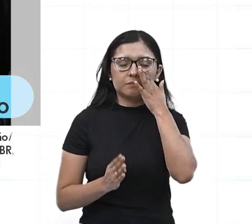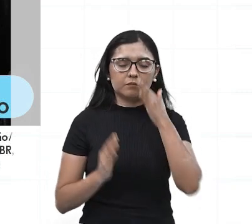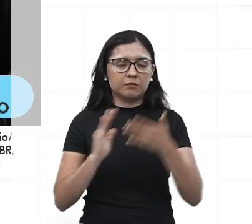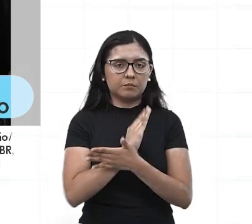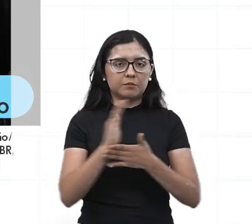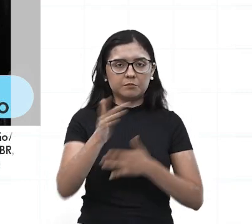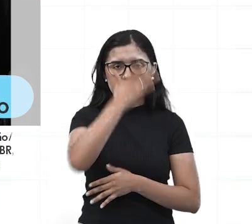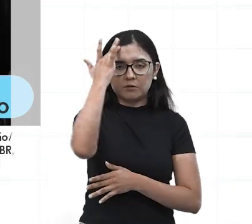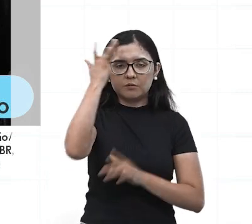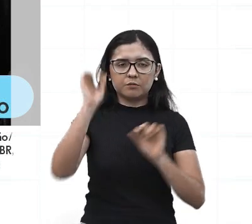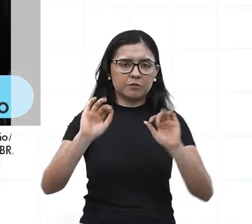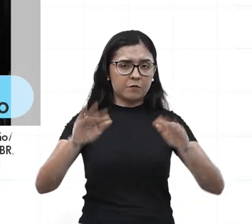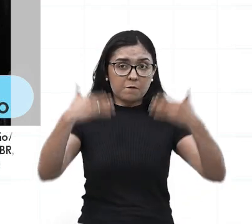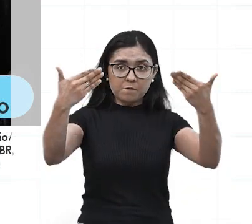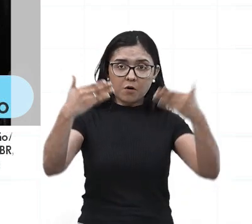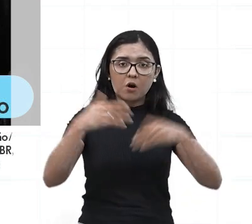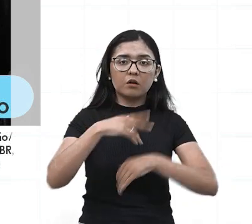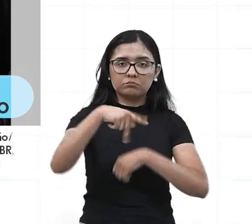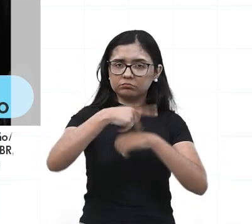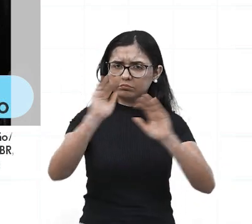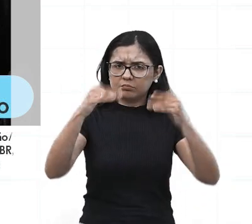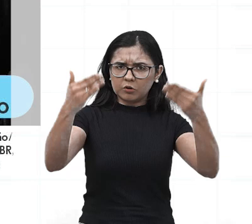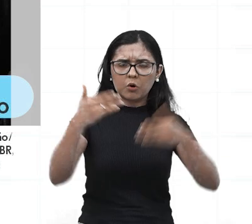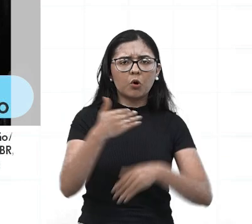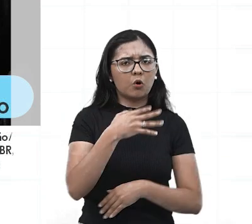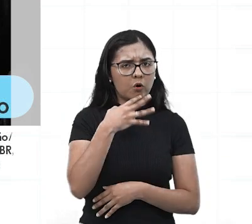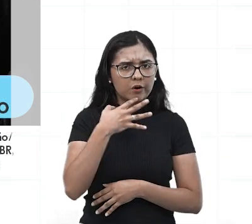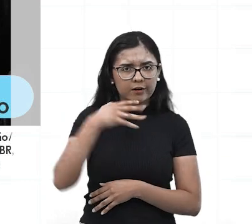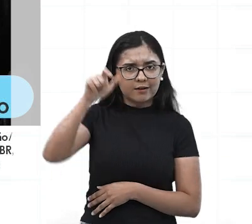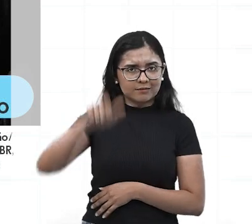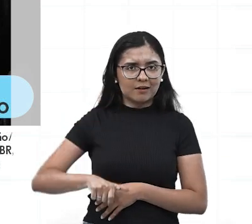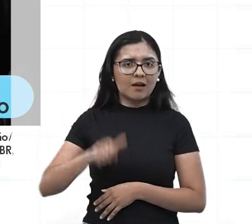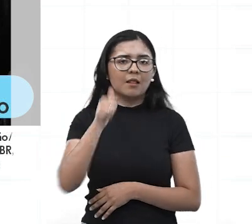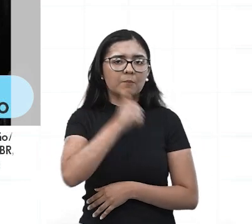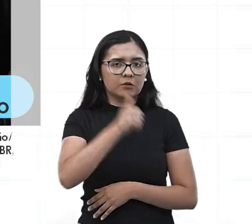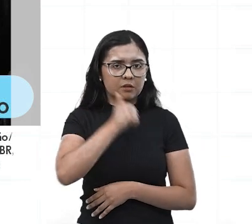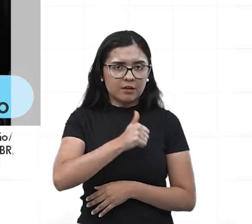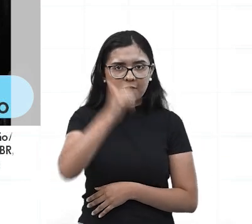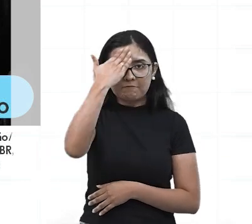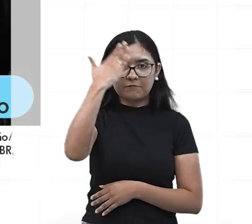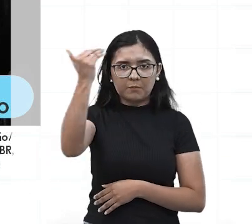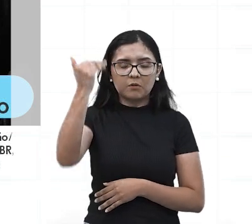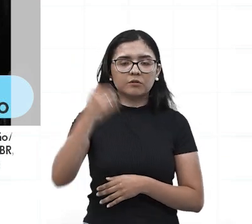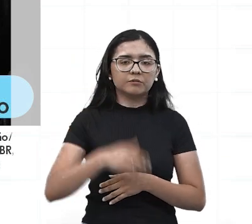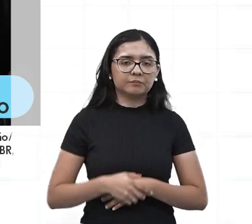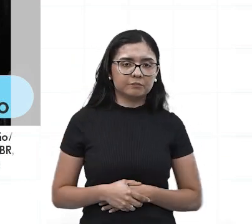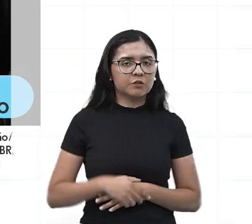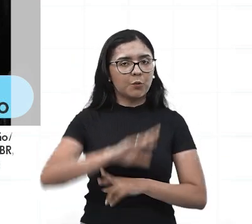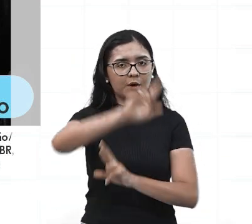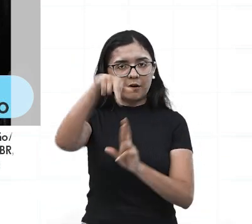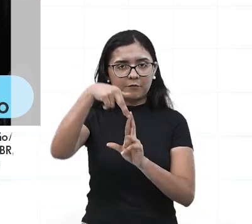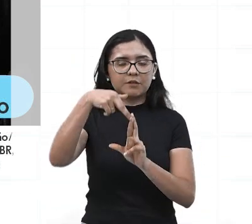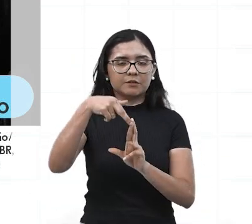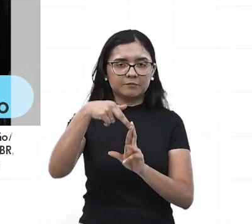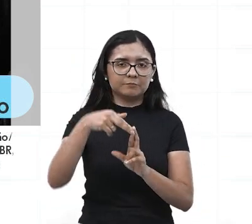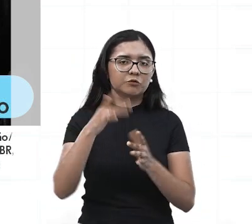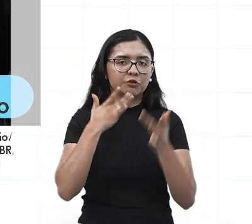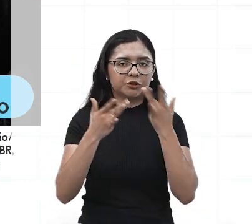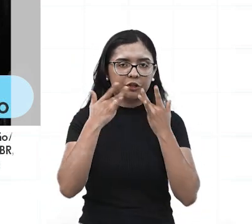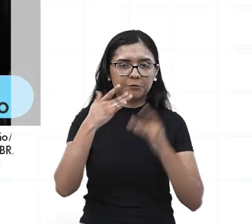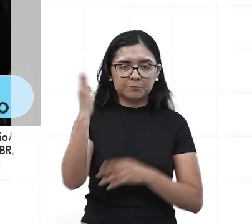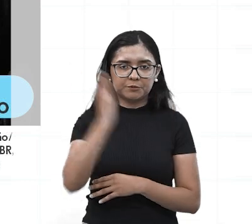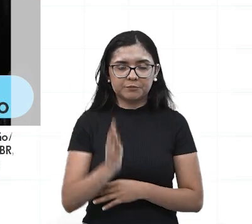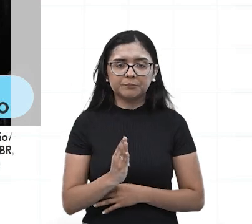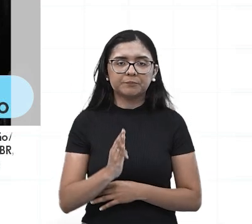mundo afora conhecem esses nomes, Fernanda Montenegro principalmente. São grandes referências na produção do teatro